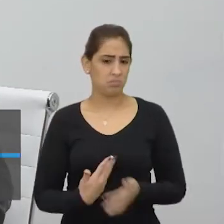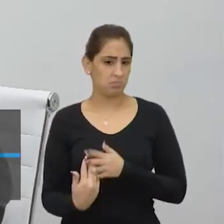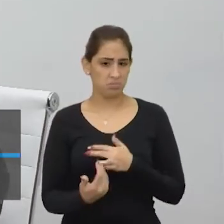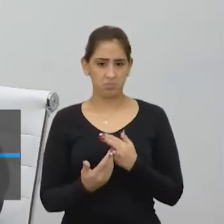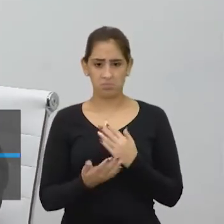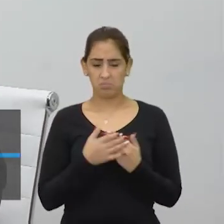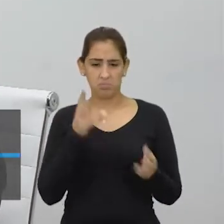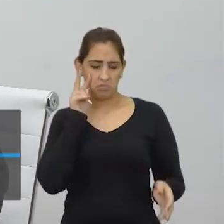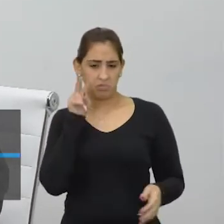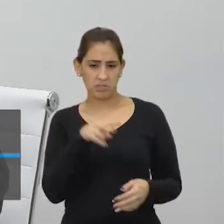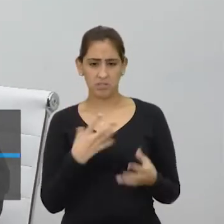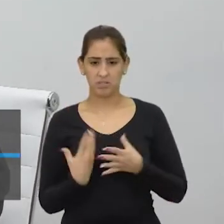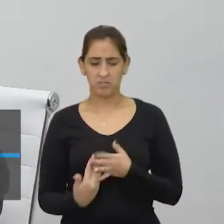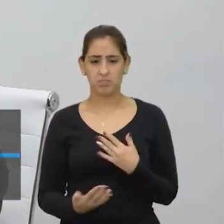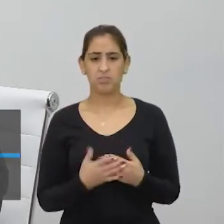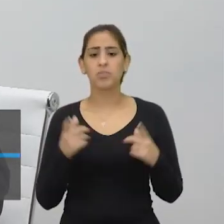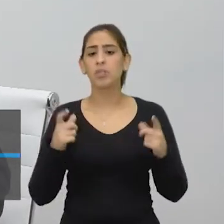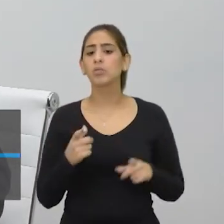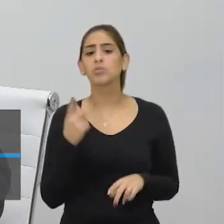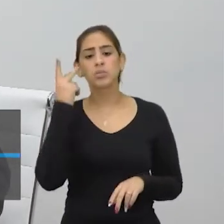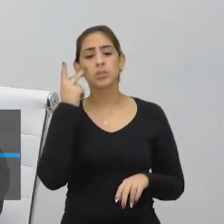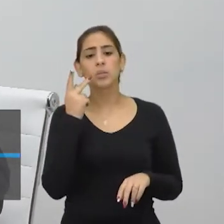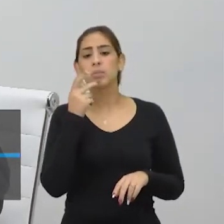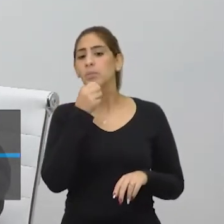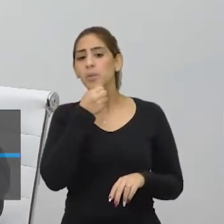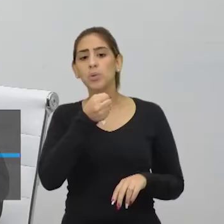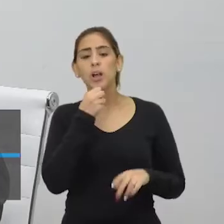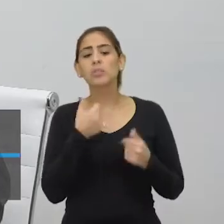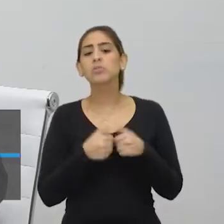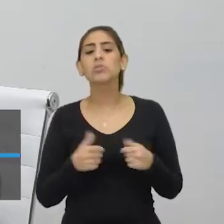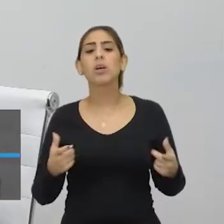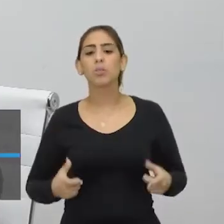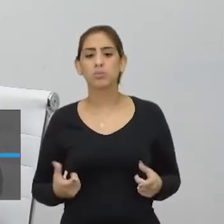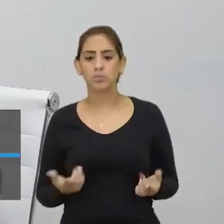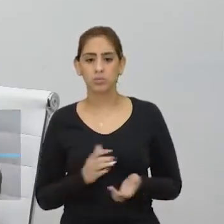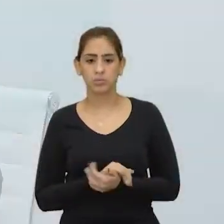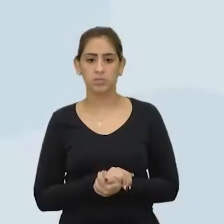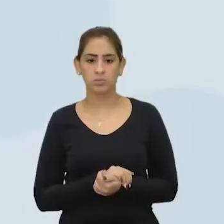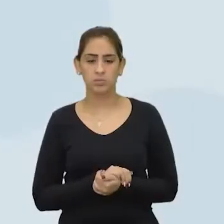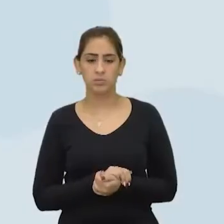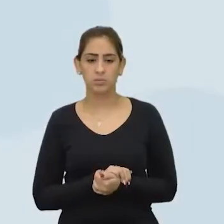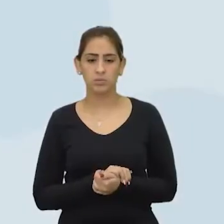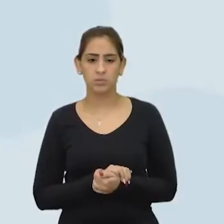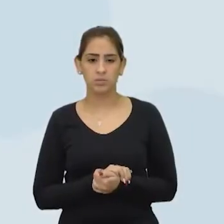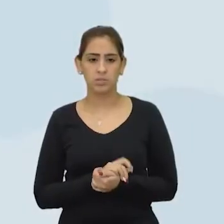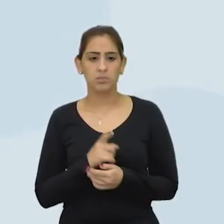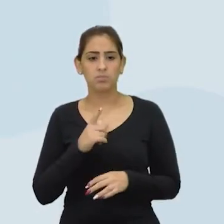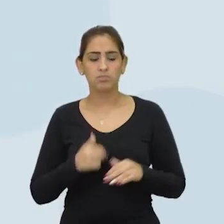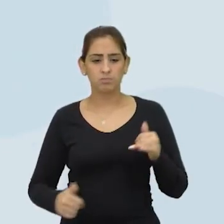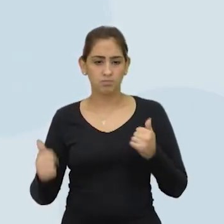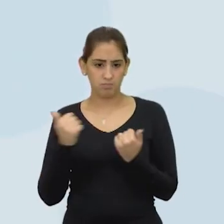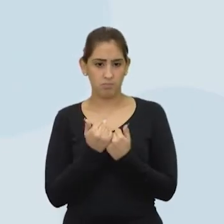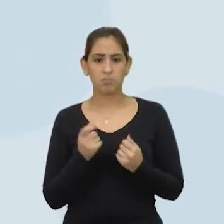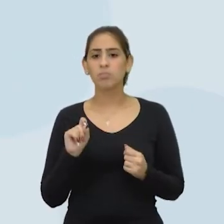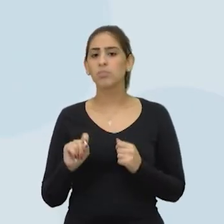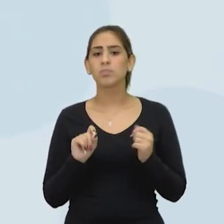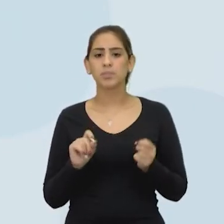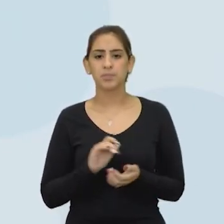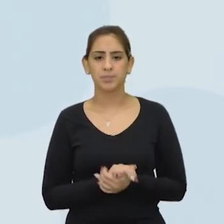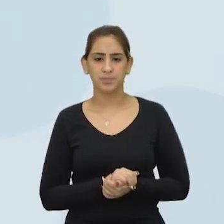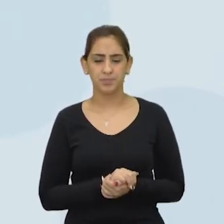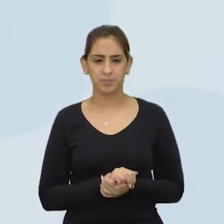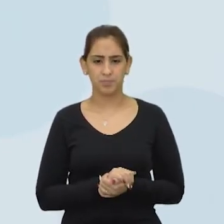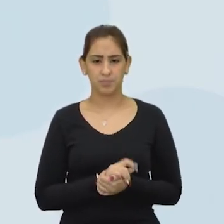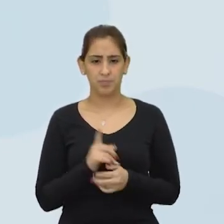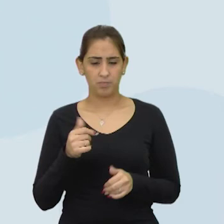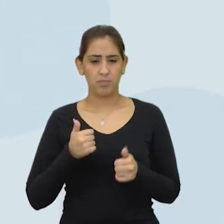E onde as reportagens saem? Eu falei de livro, mas também saem assim, nesses meios, nesses veículos, nesses suportes. Suportes